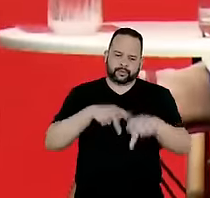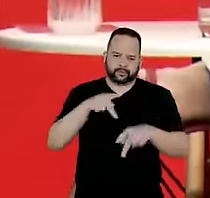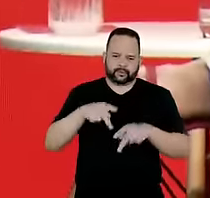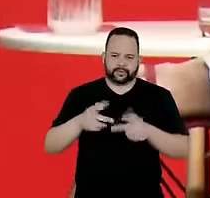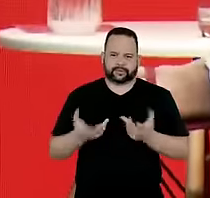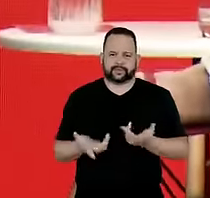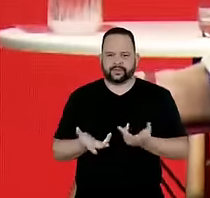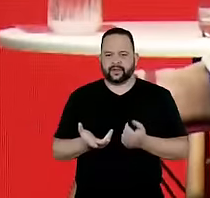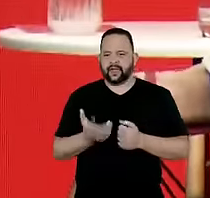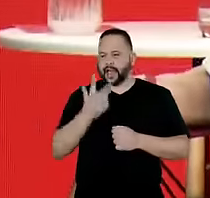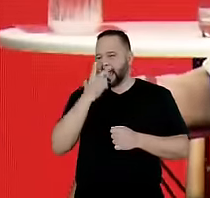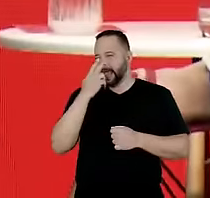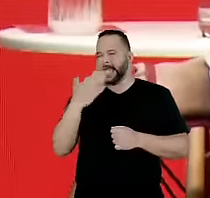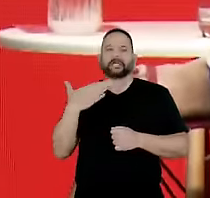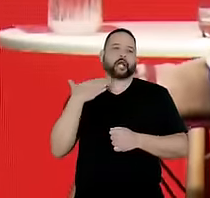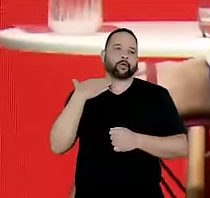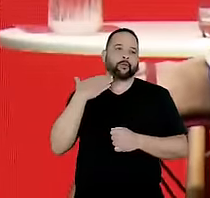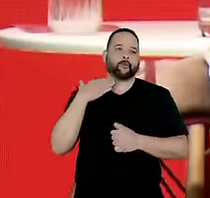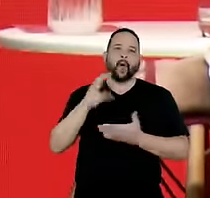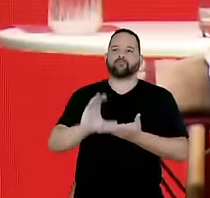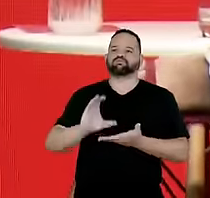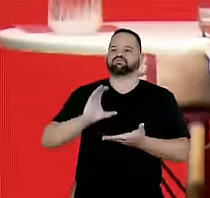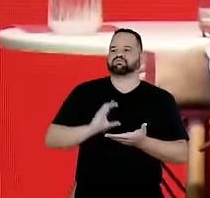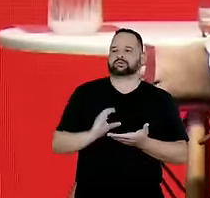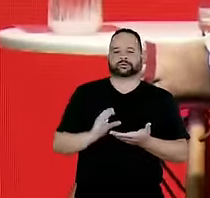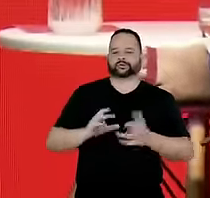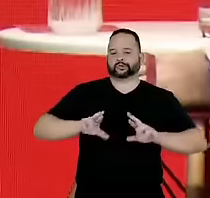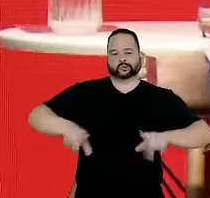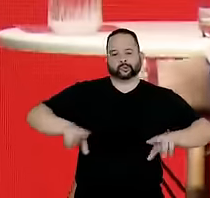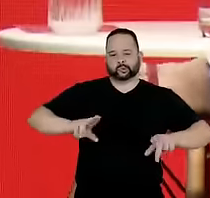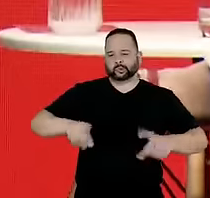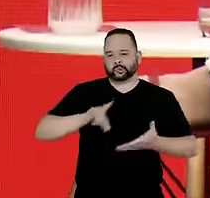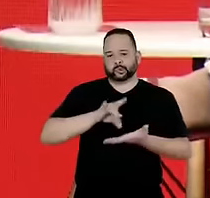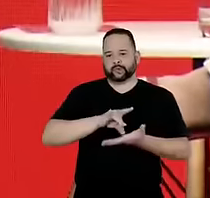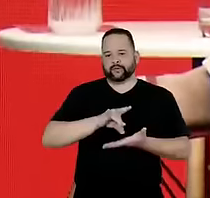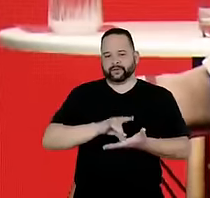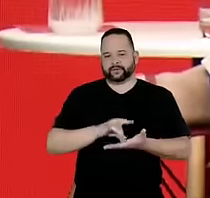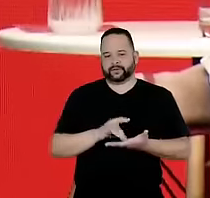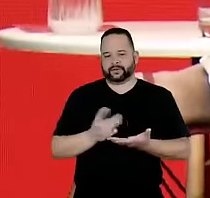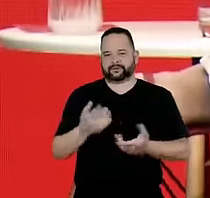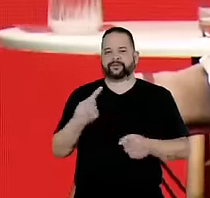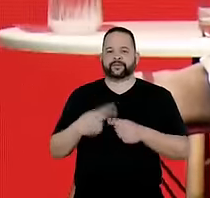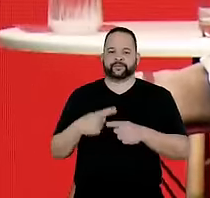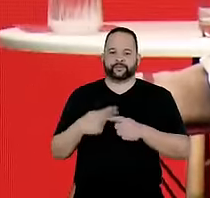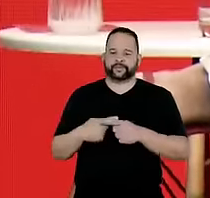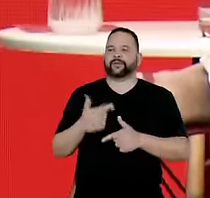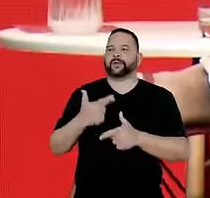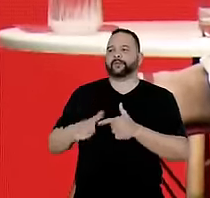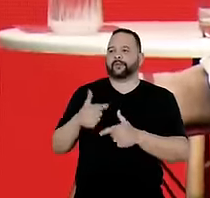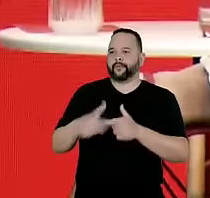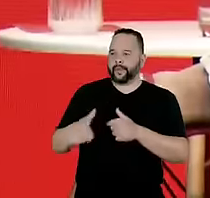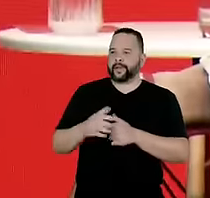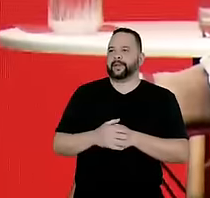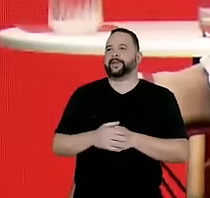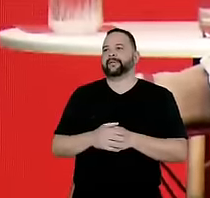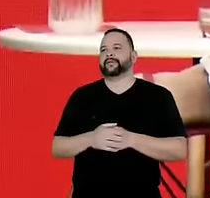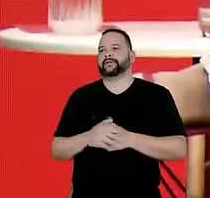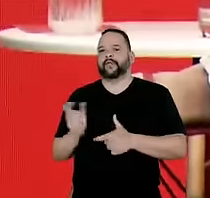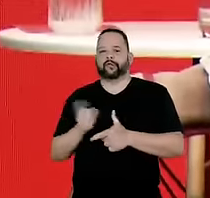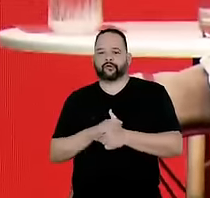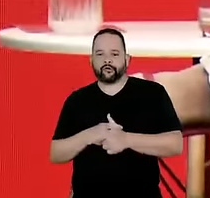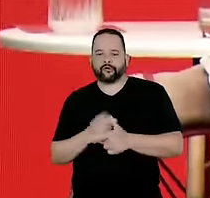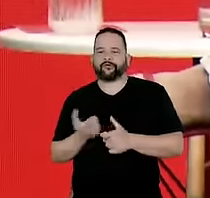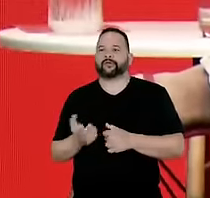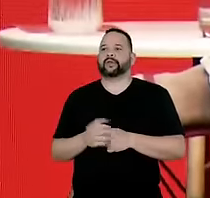alto né não é muito a verdade porque aí você tem problemas no crédito Aí você segura concessão de